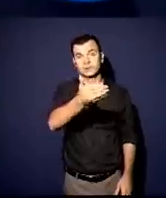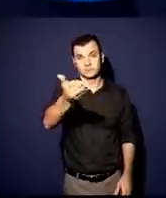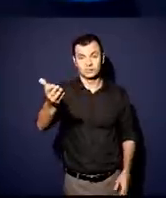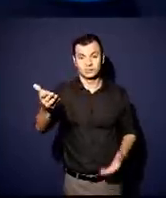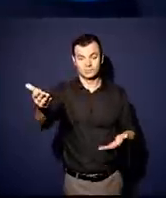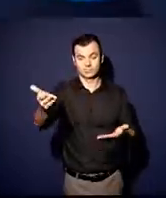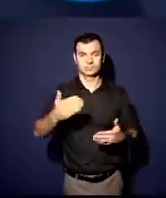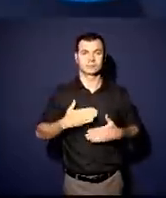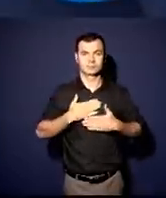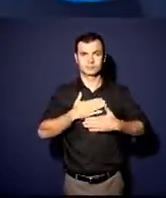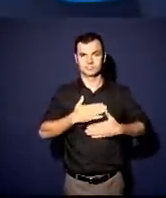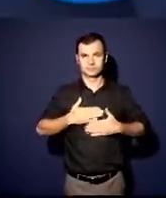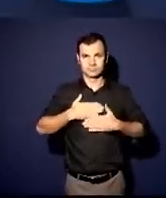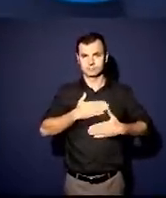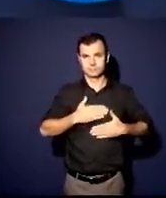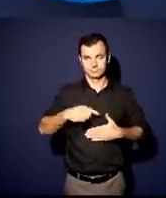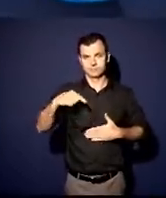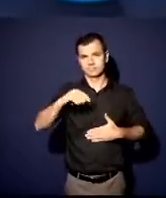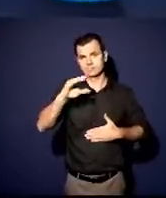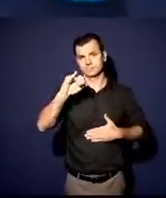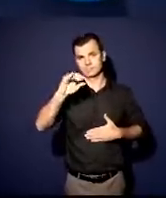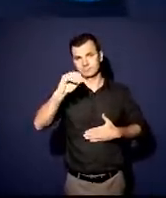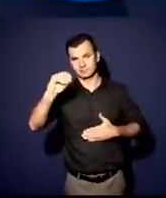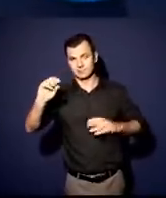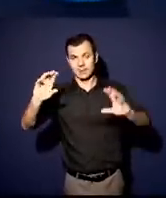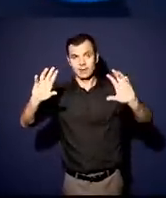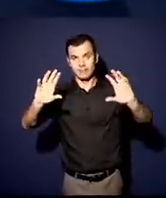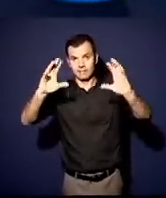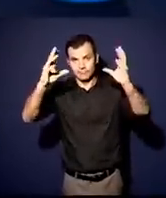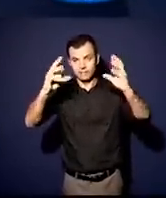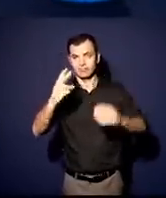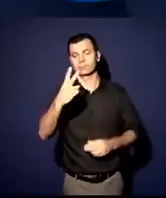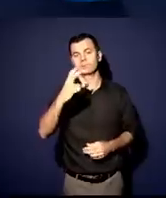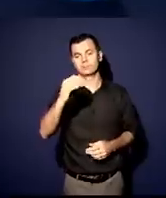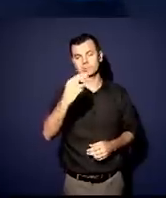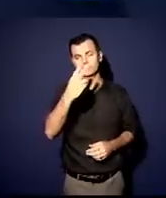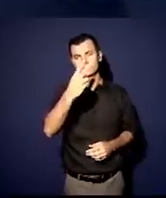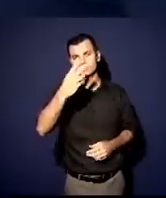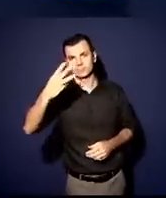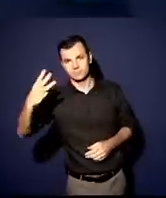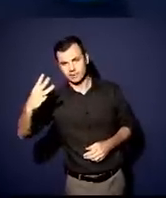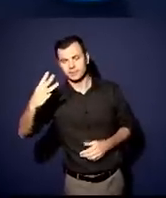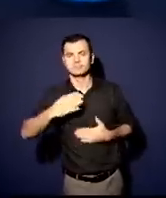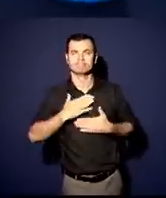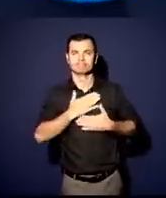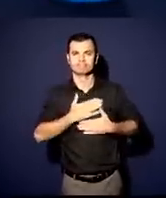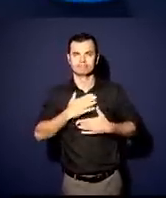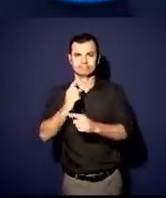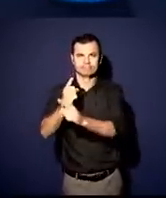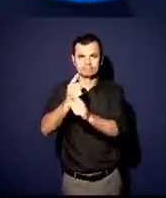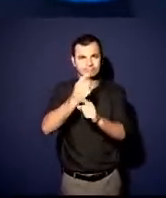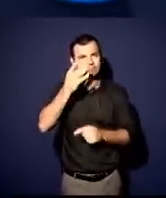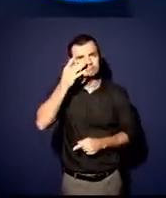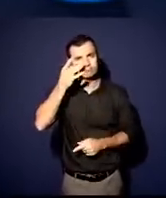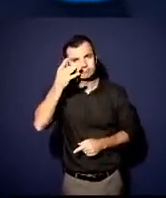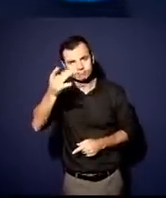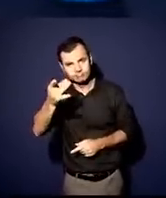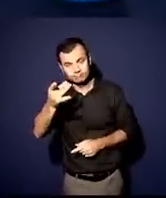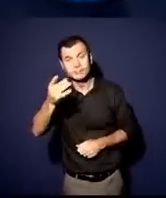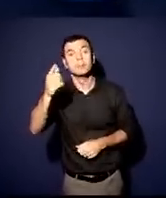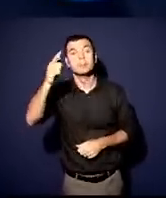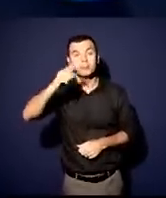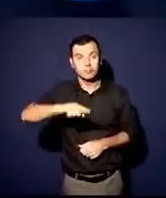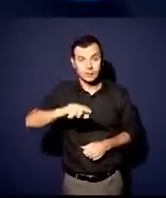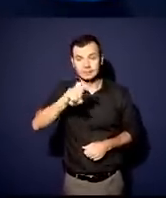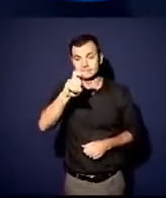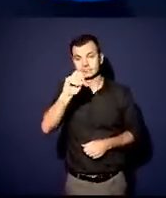Bem-vindos à CEO Conference Brasil 2023. É uma honra estar aqui com vocês que estão presencial e as mais de 50 mil pessoas que estão